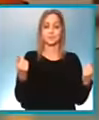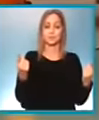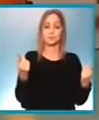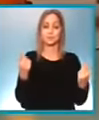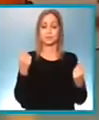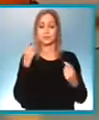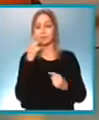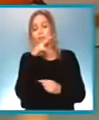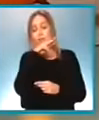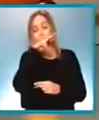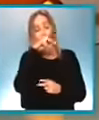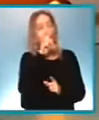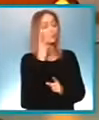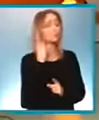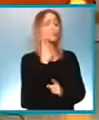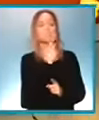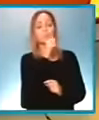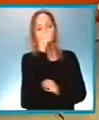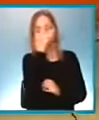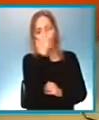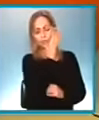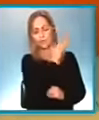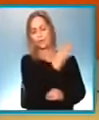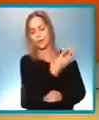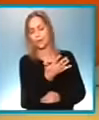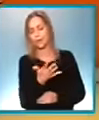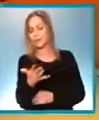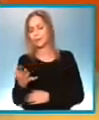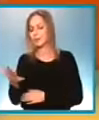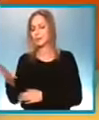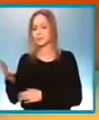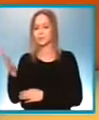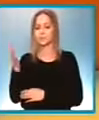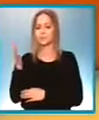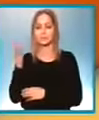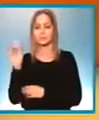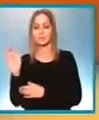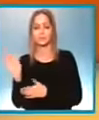perfume às rosas, deu aire ao sol e prata ao